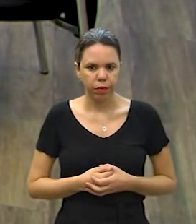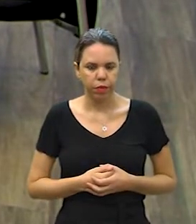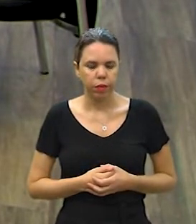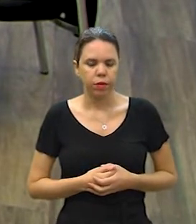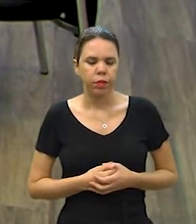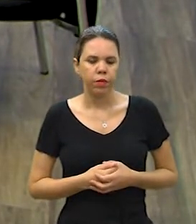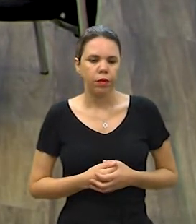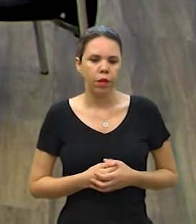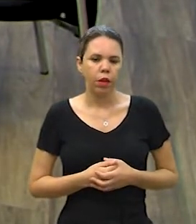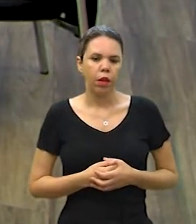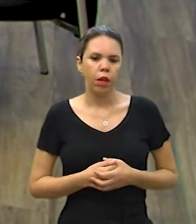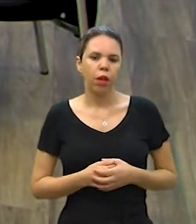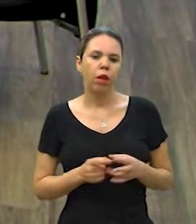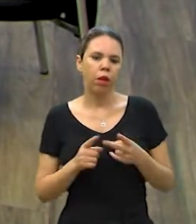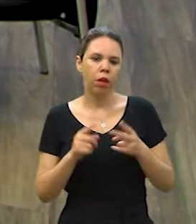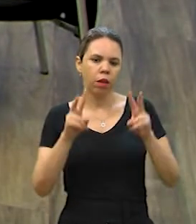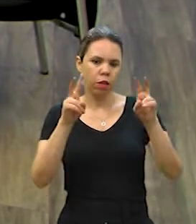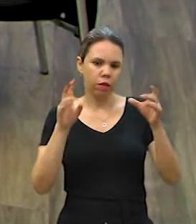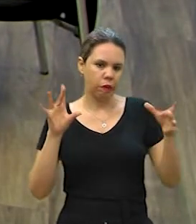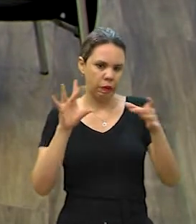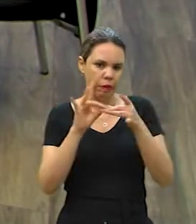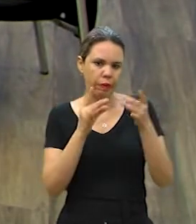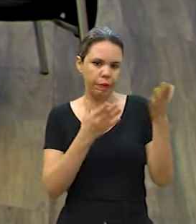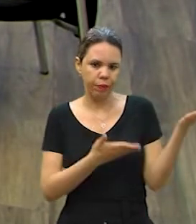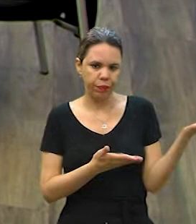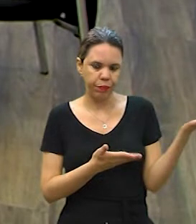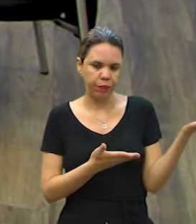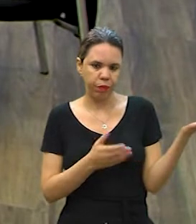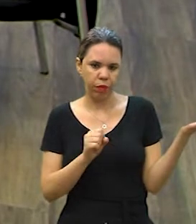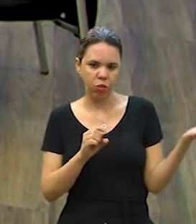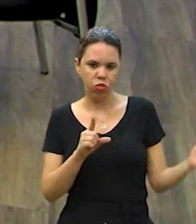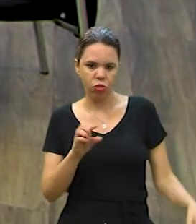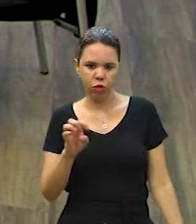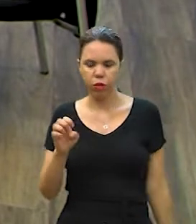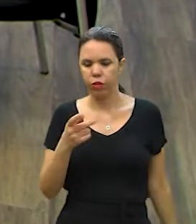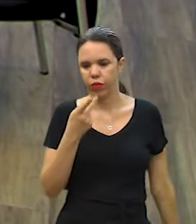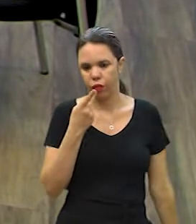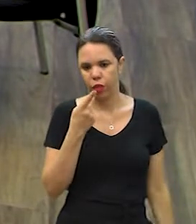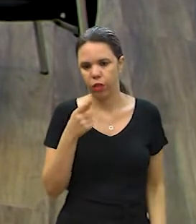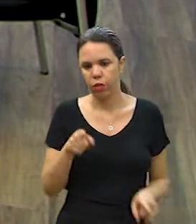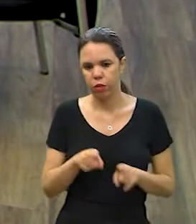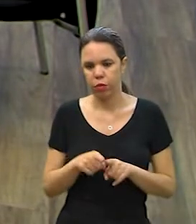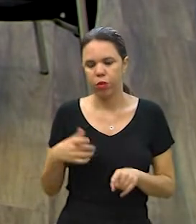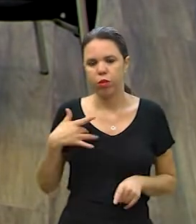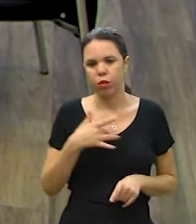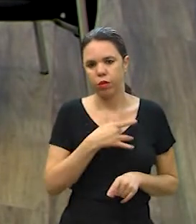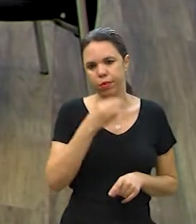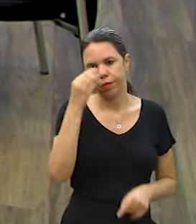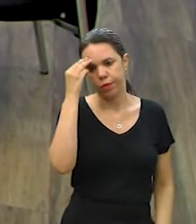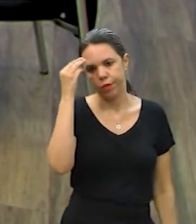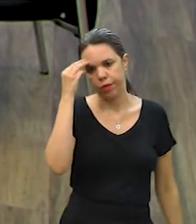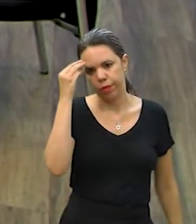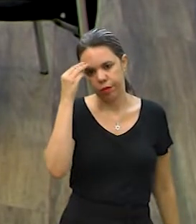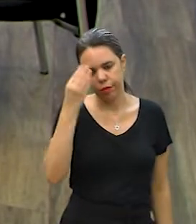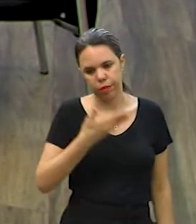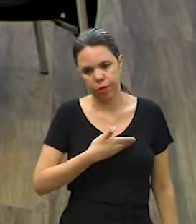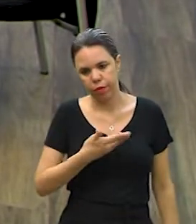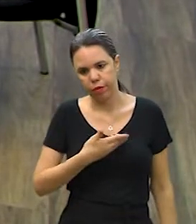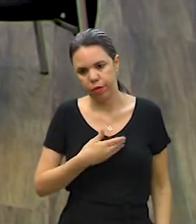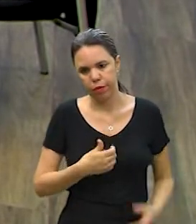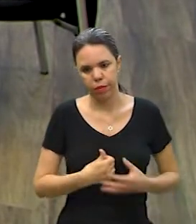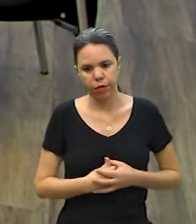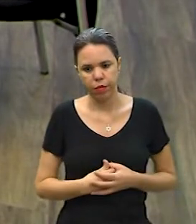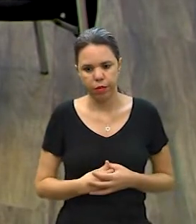Aliás, um outro Sim. tema vinculado a esse, a Solange pode dizer também, a questão da saúde mental dos colegas, né?